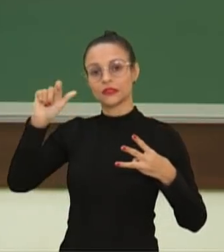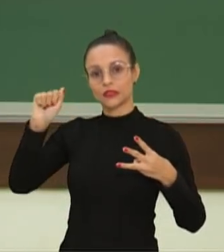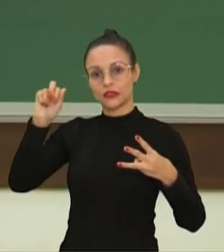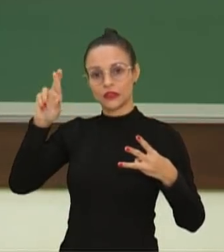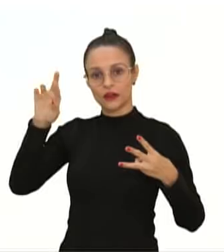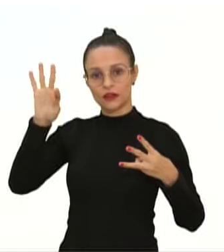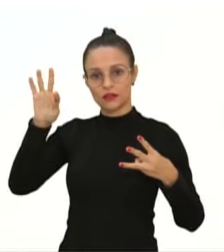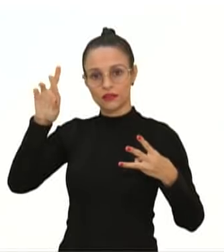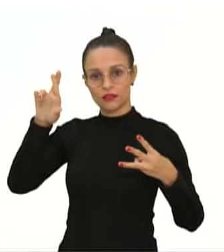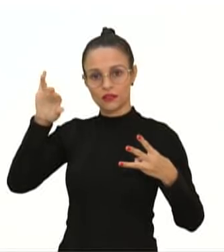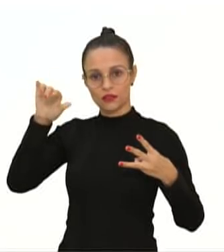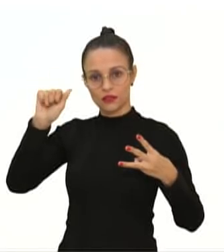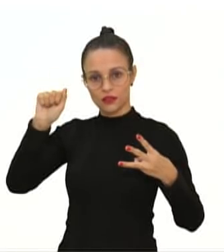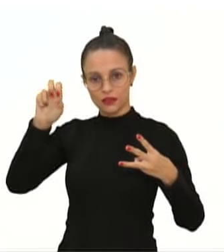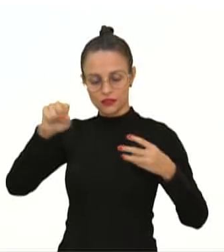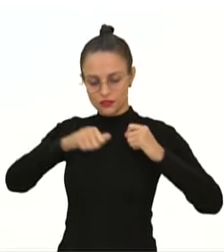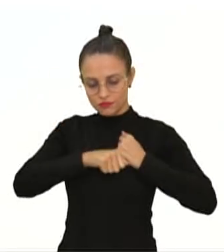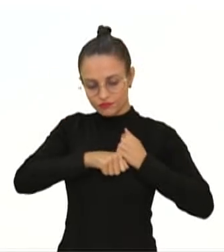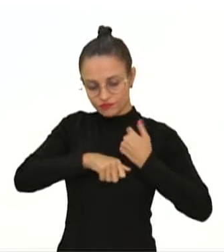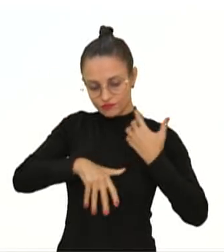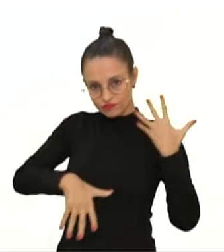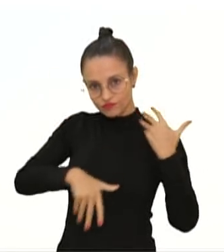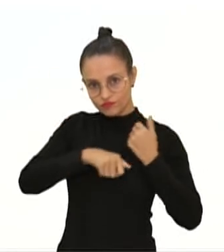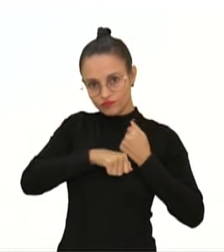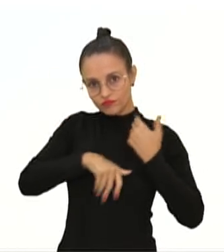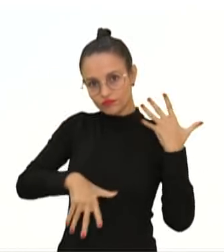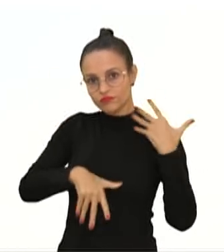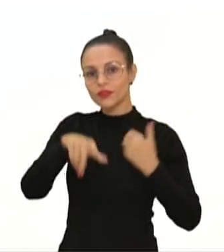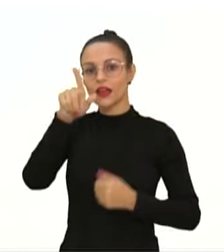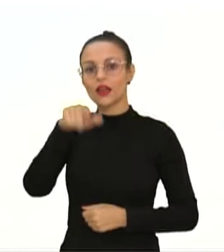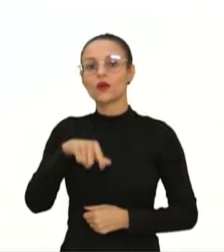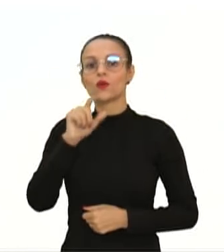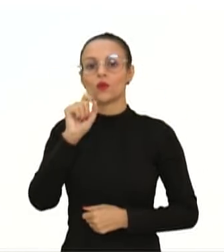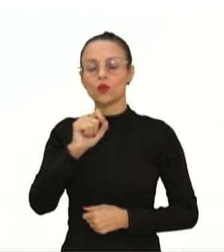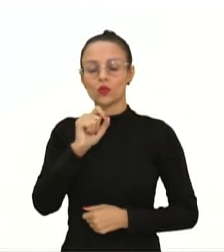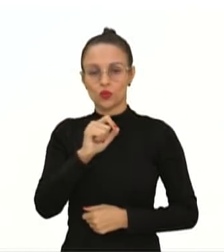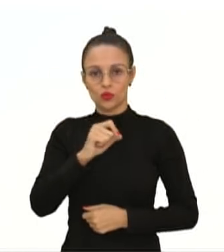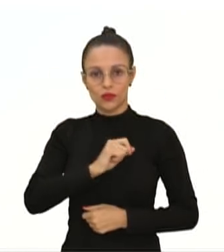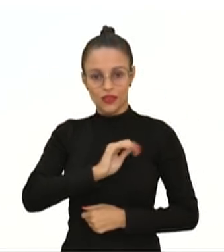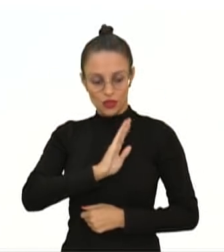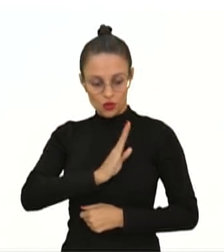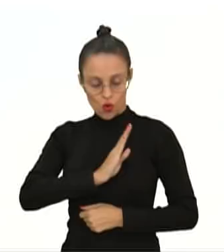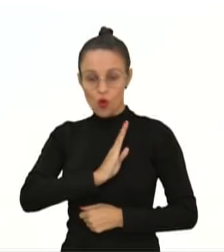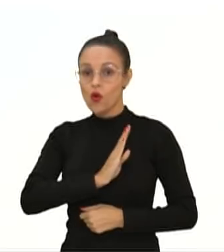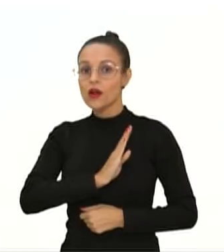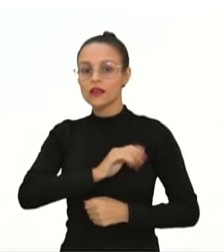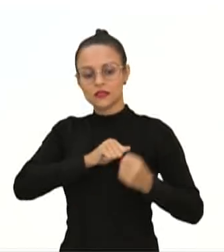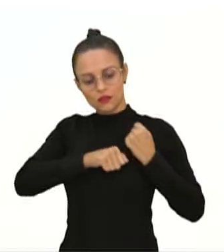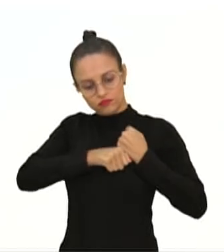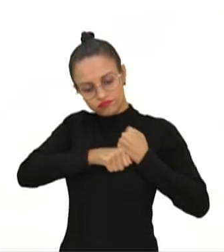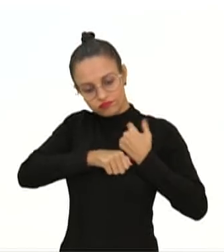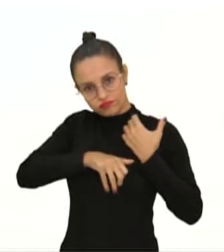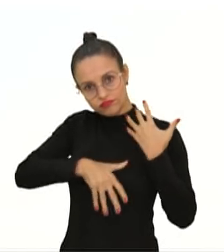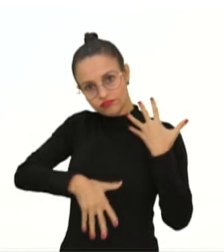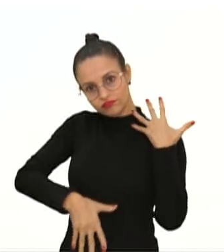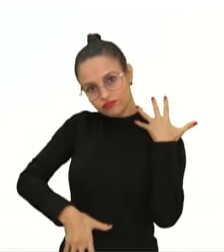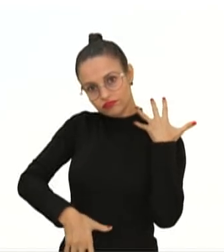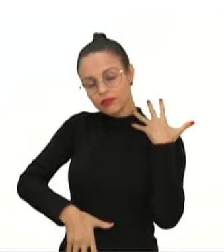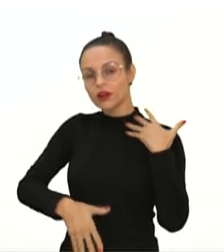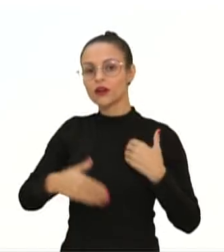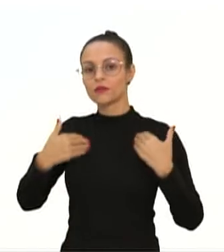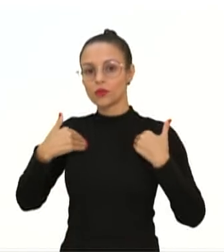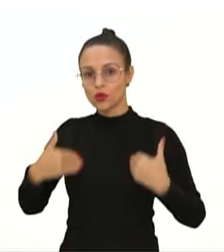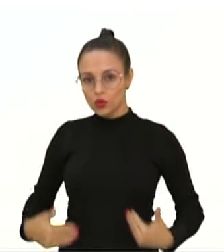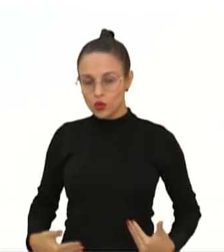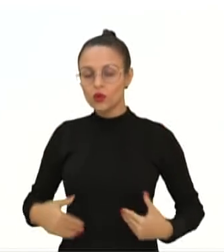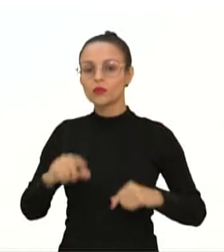As artérias são vasos sanguíneos que levam o sangue do coração para todo o corpo, ou seja,